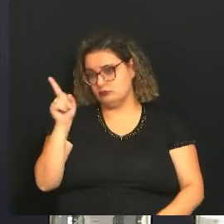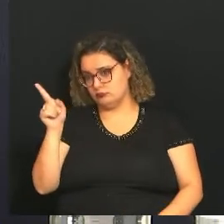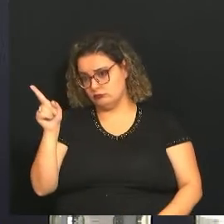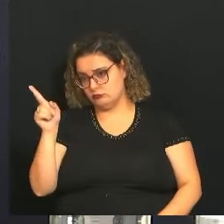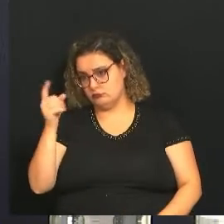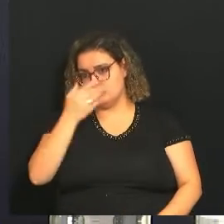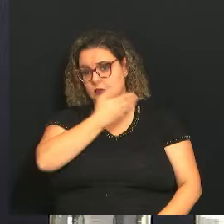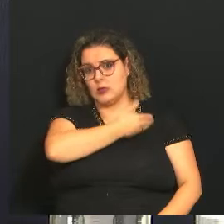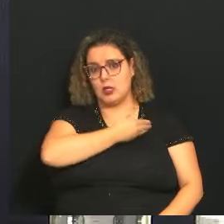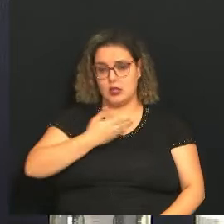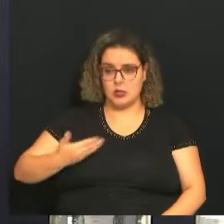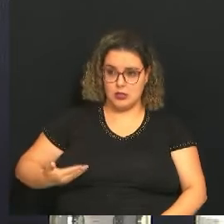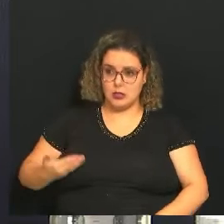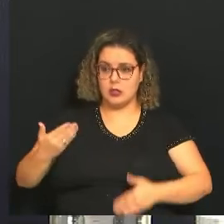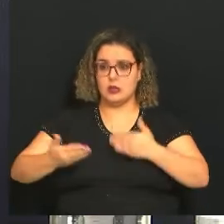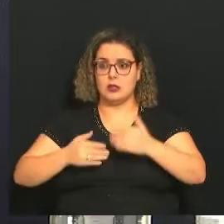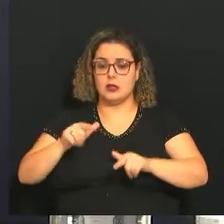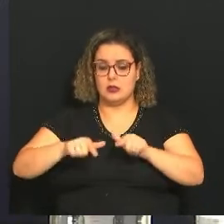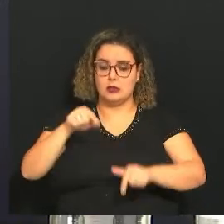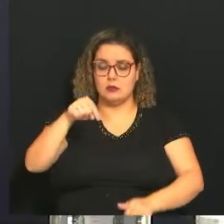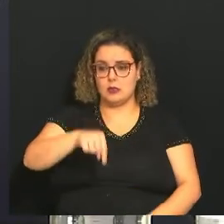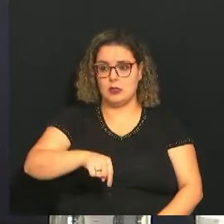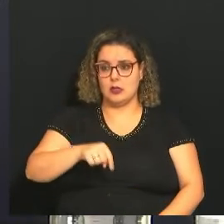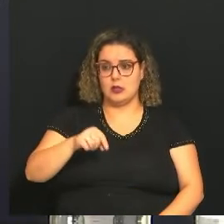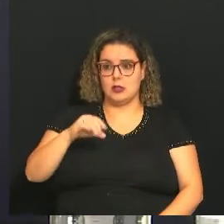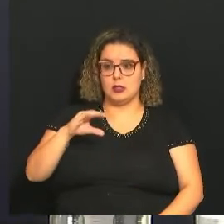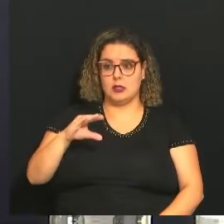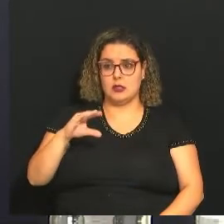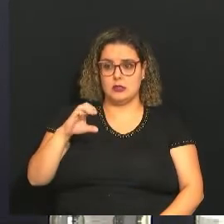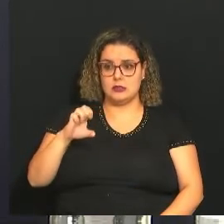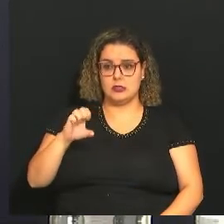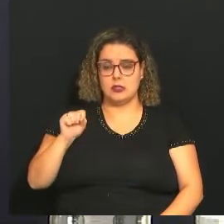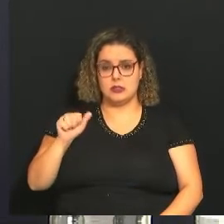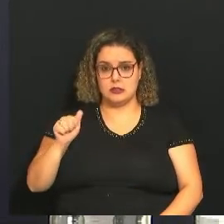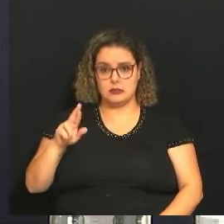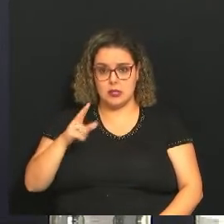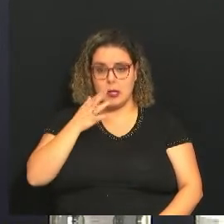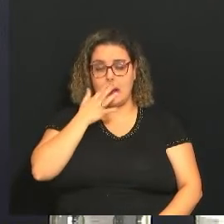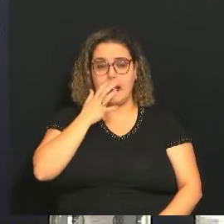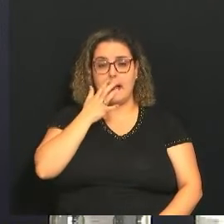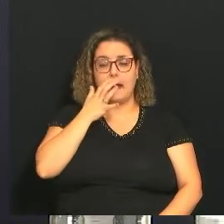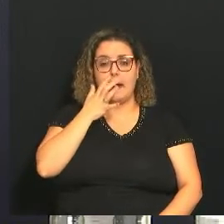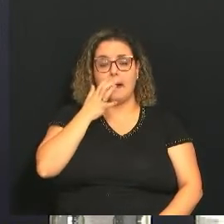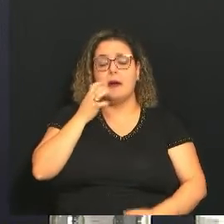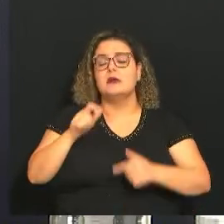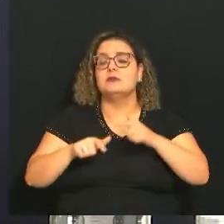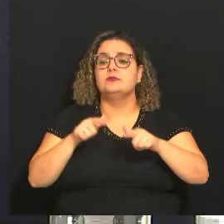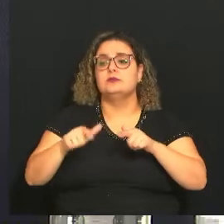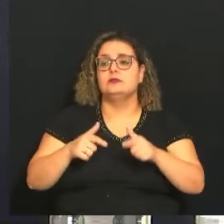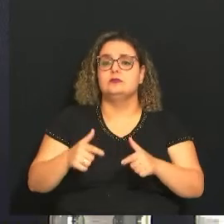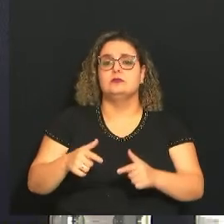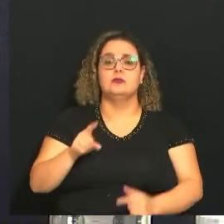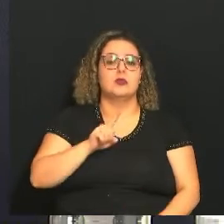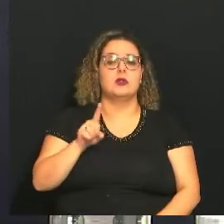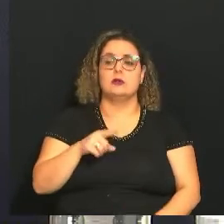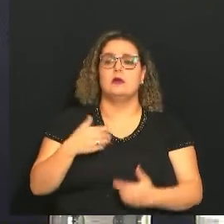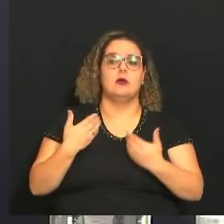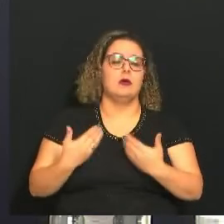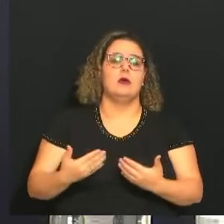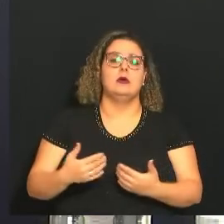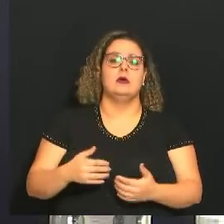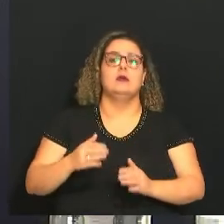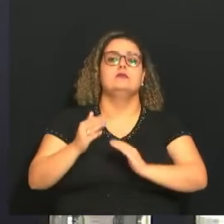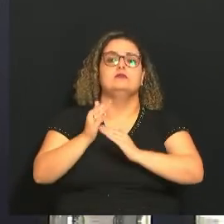que trabalhava aqui, né, o César, que era professor adjunto, acabou saindo daqui, porque não suportou, prestou concurso público